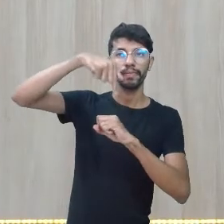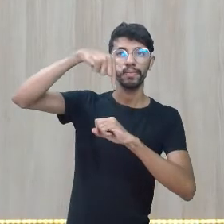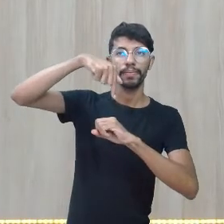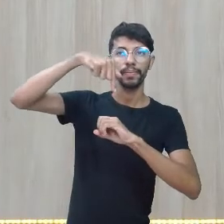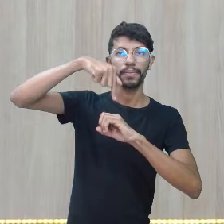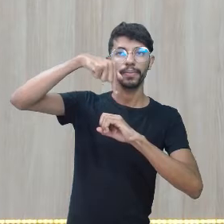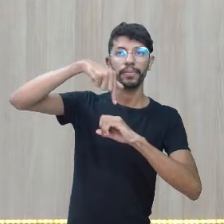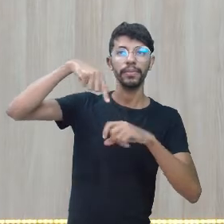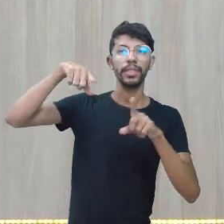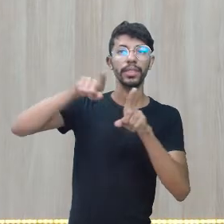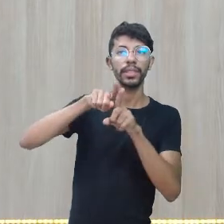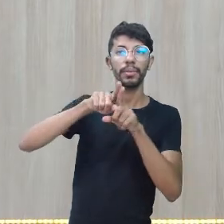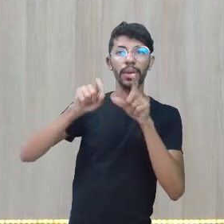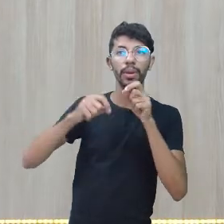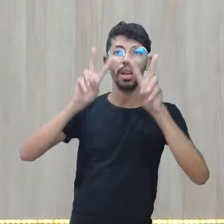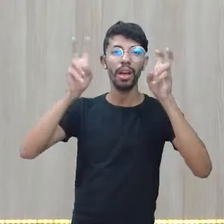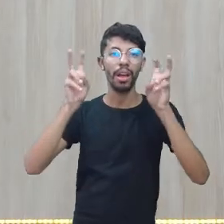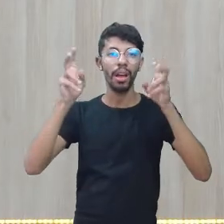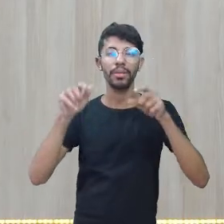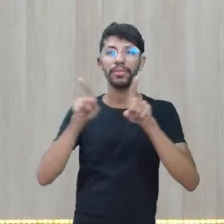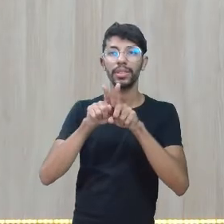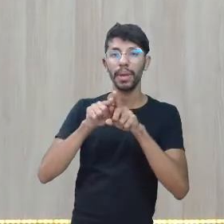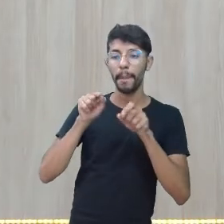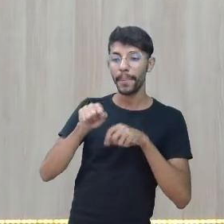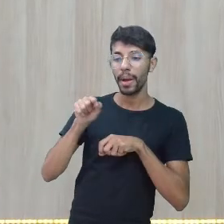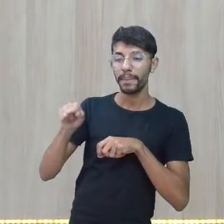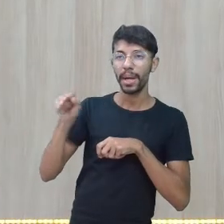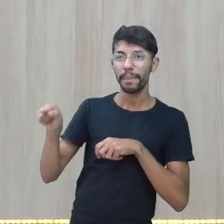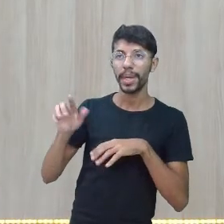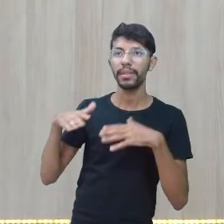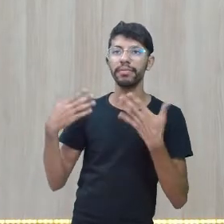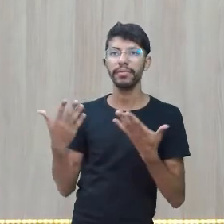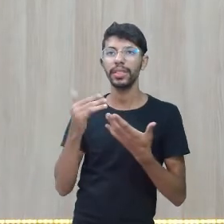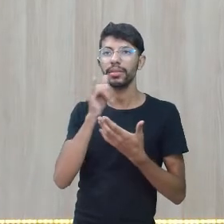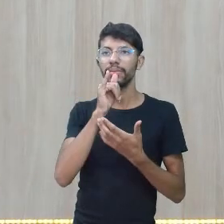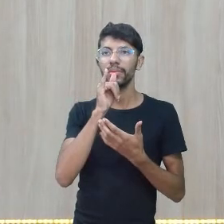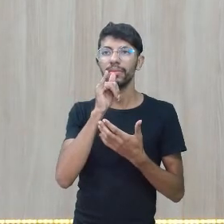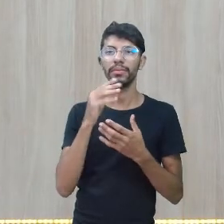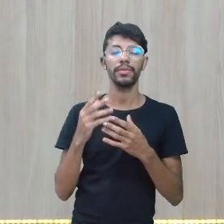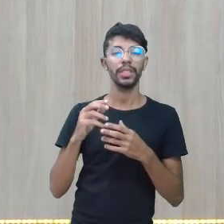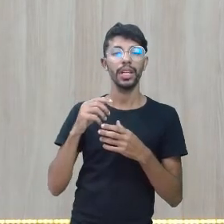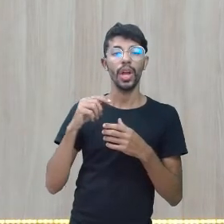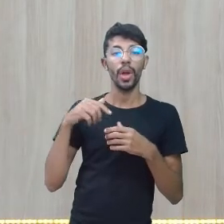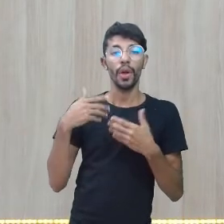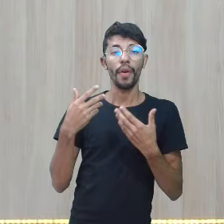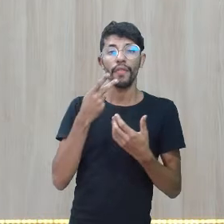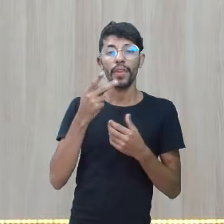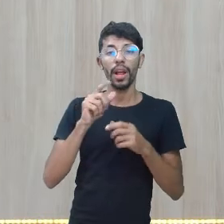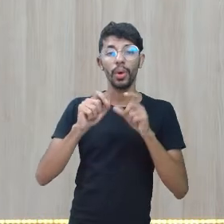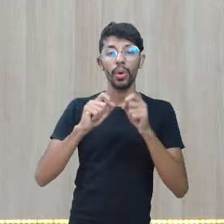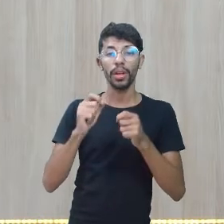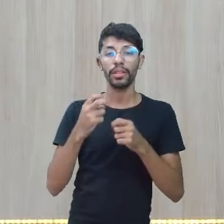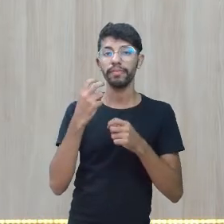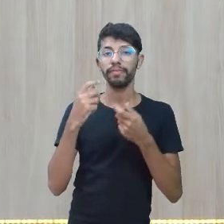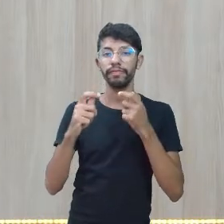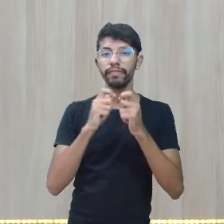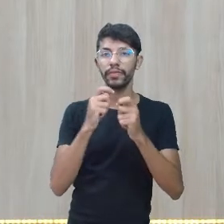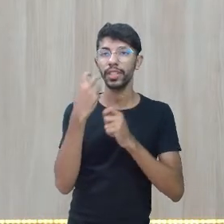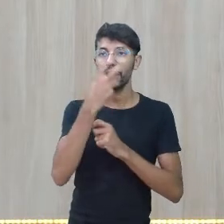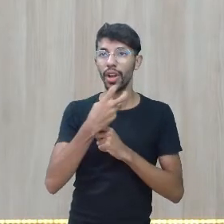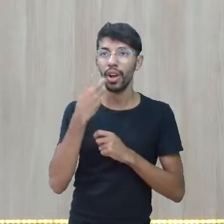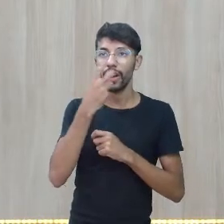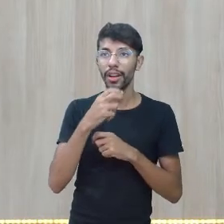uma entrevista oral, eu não tenho aí as marcações gramaticais desse texto. Então,